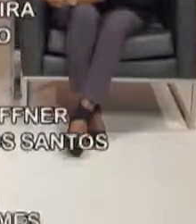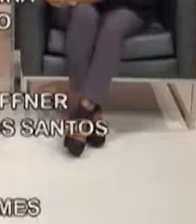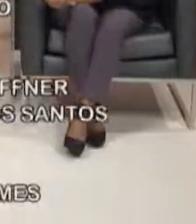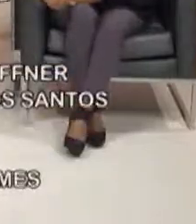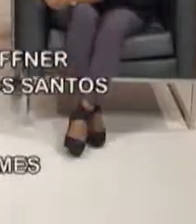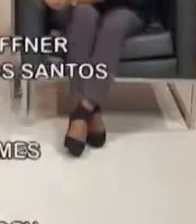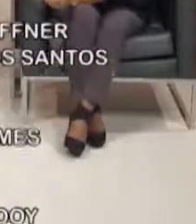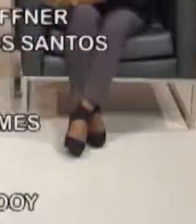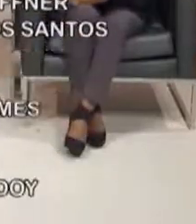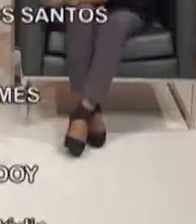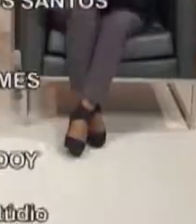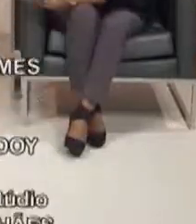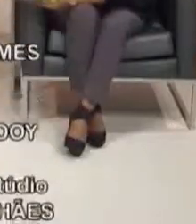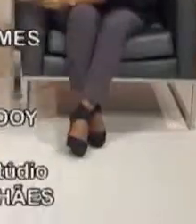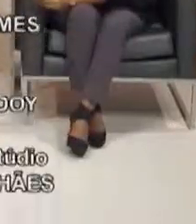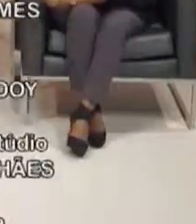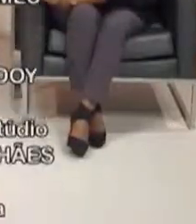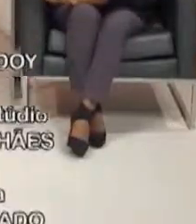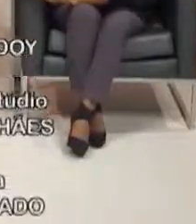lá